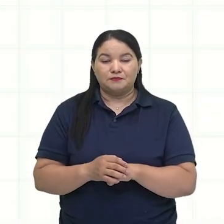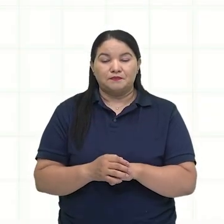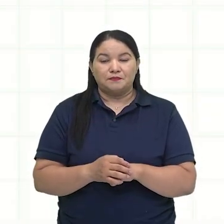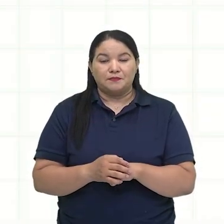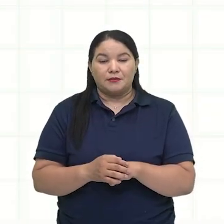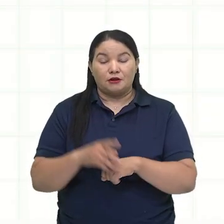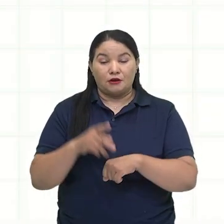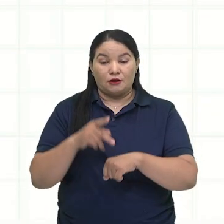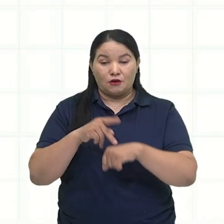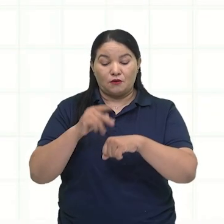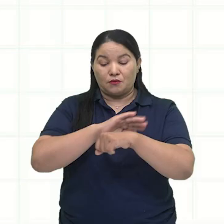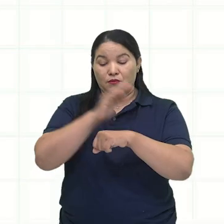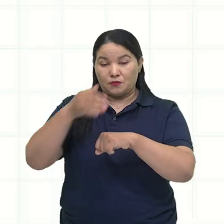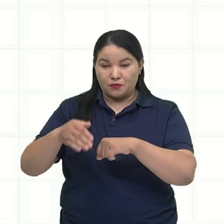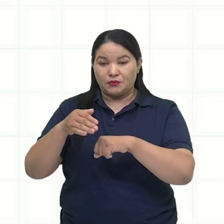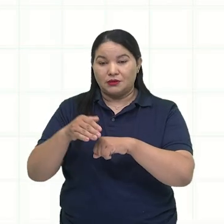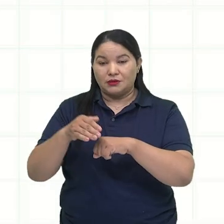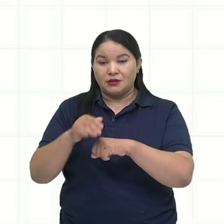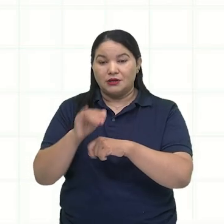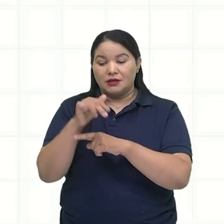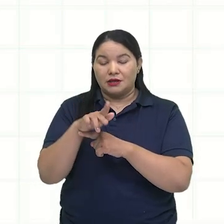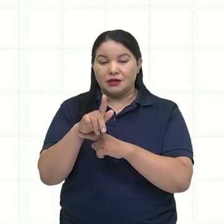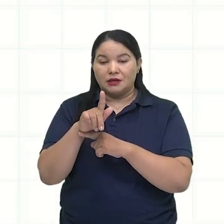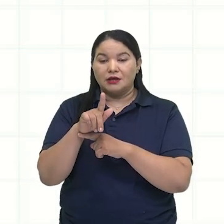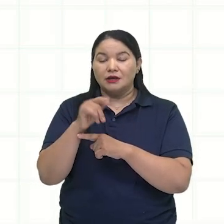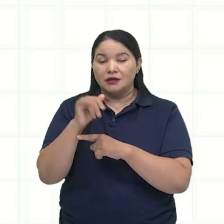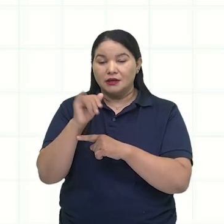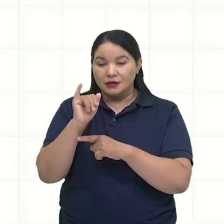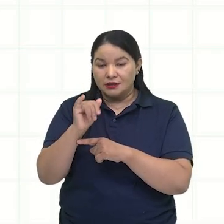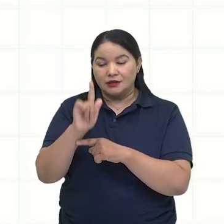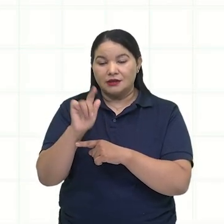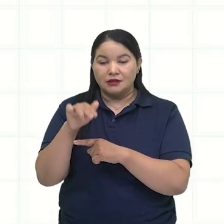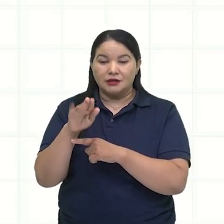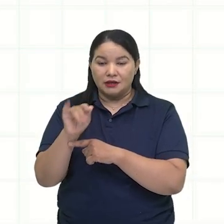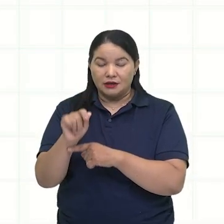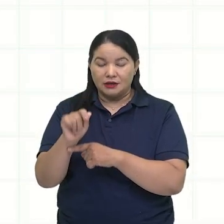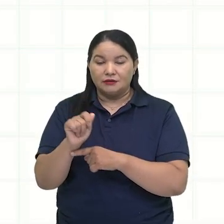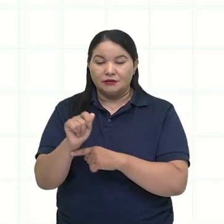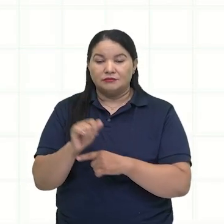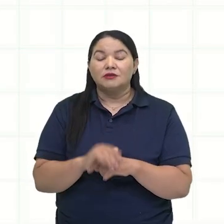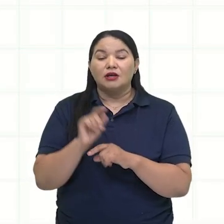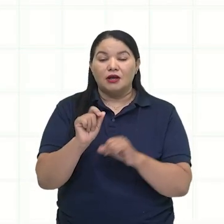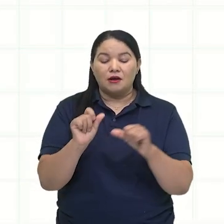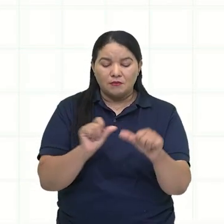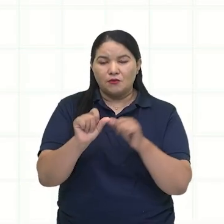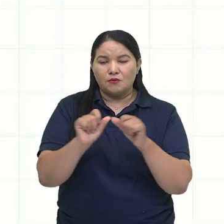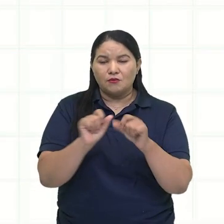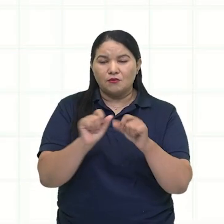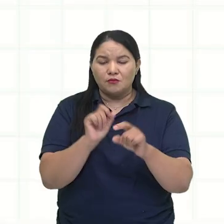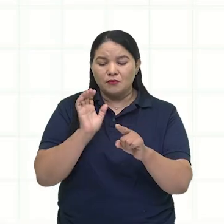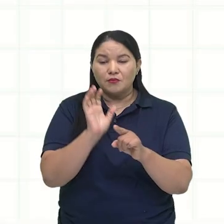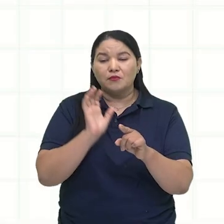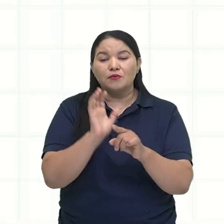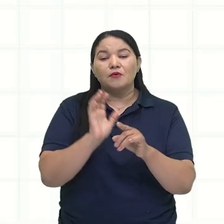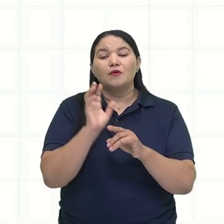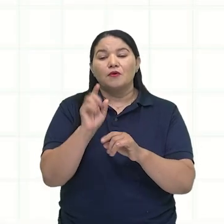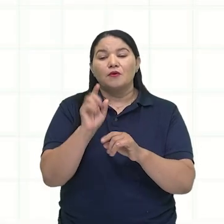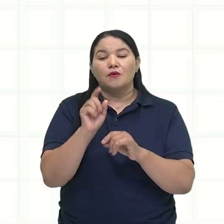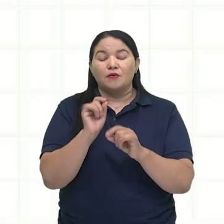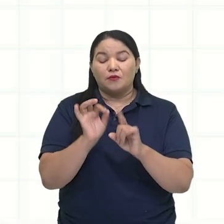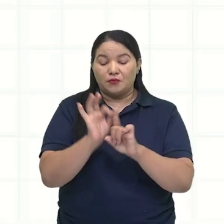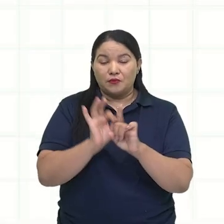rocha ígnea, quando ele sofre a ação, né, de